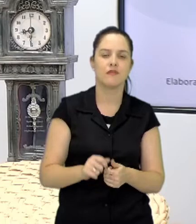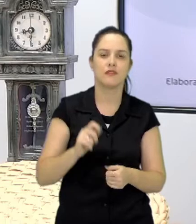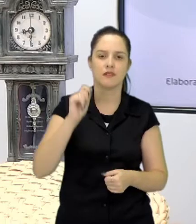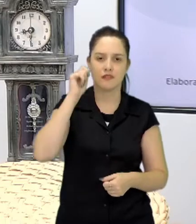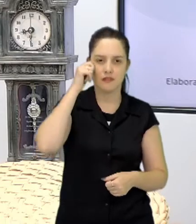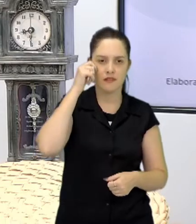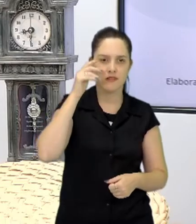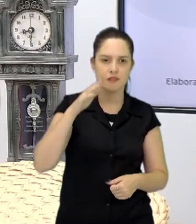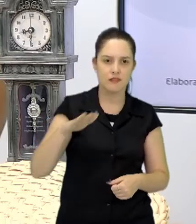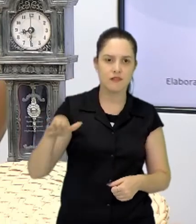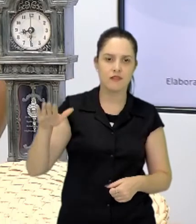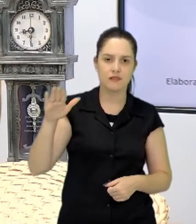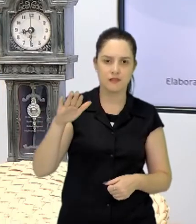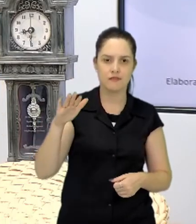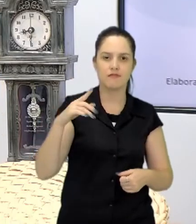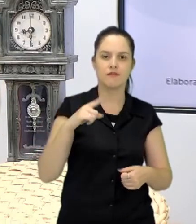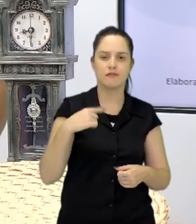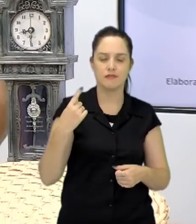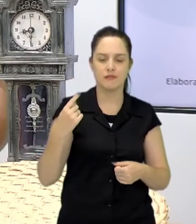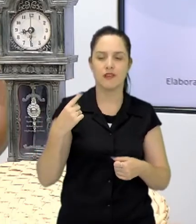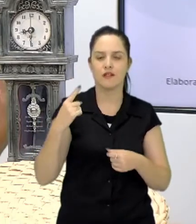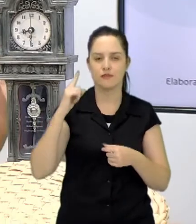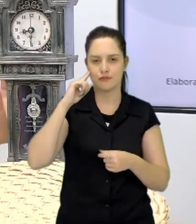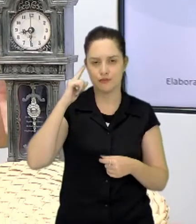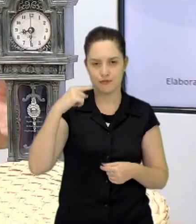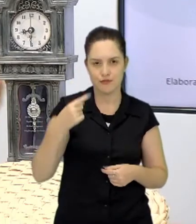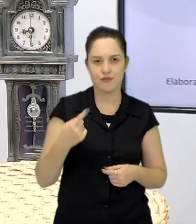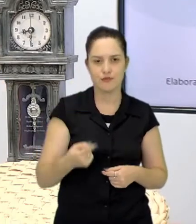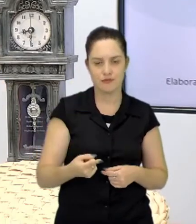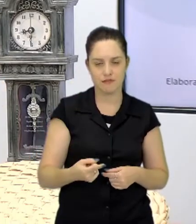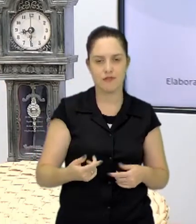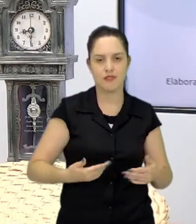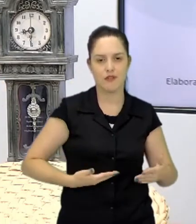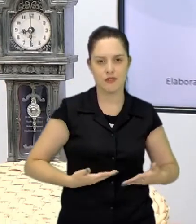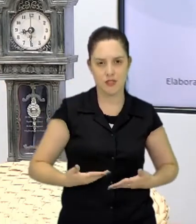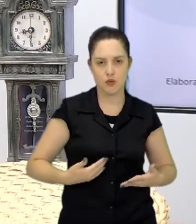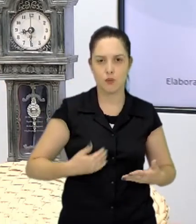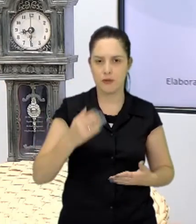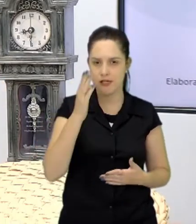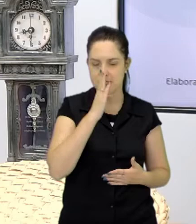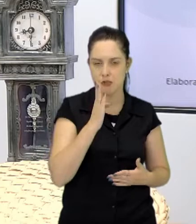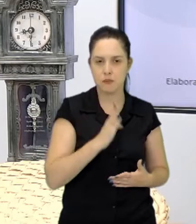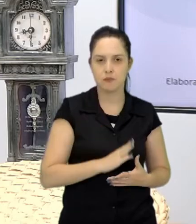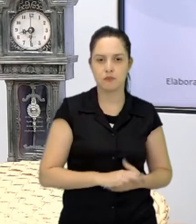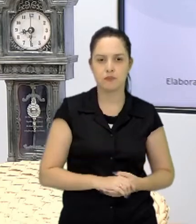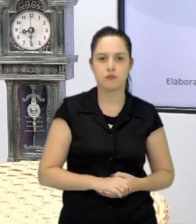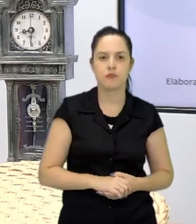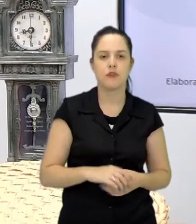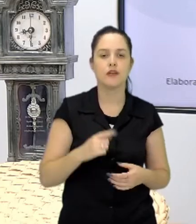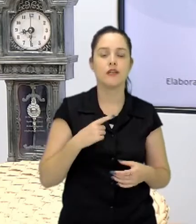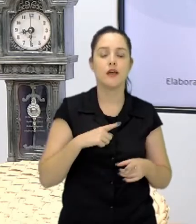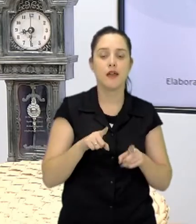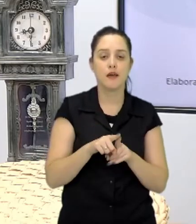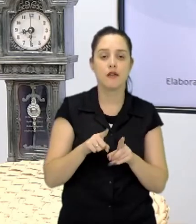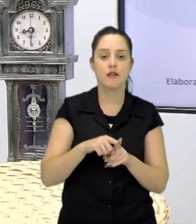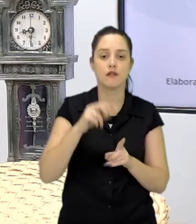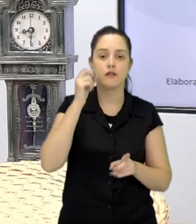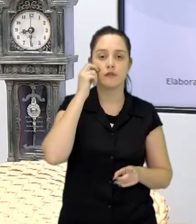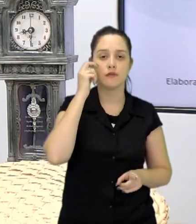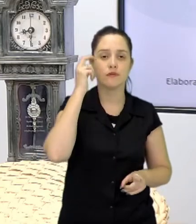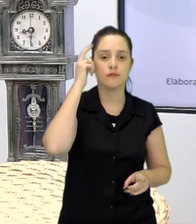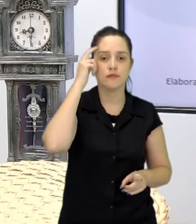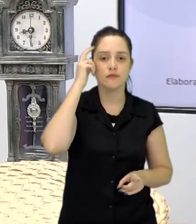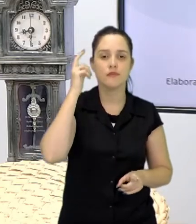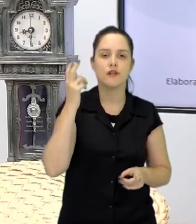né? Eu sei que meu passado, ele remonta à escravidão no Brasil. A minha cultura, os meus elementos, os meus